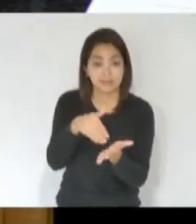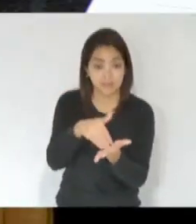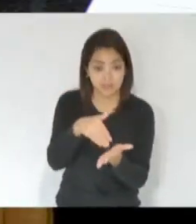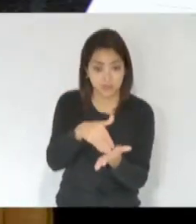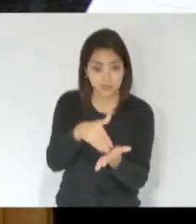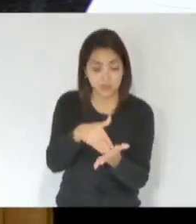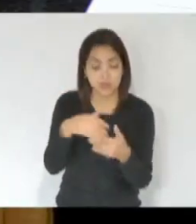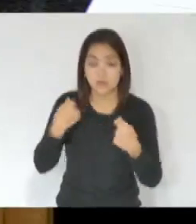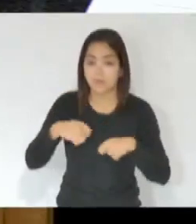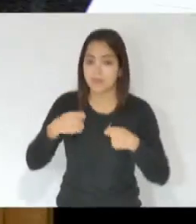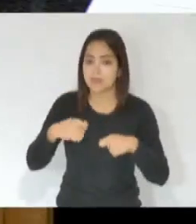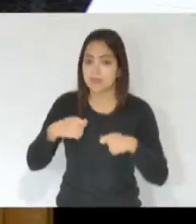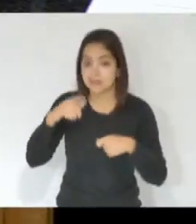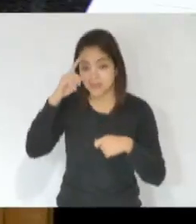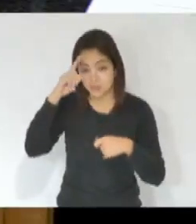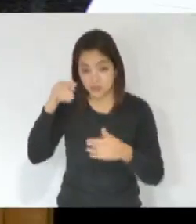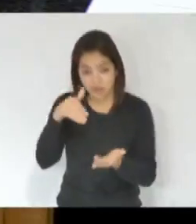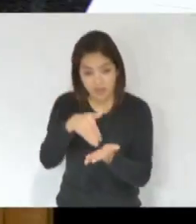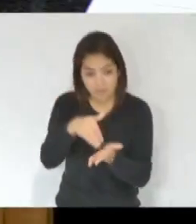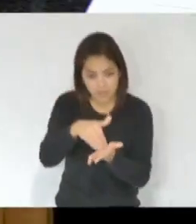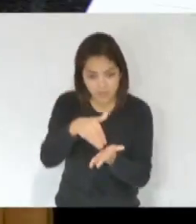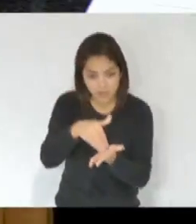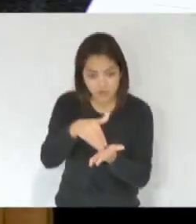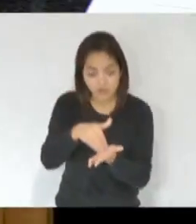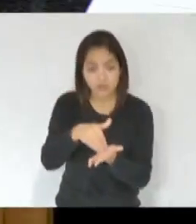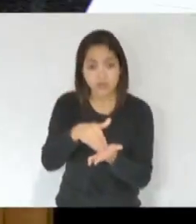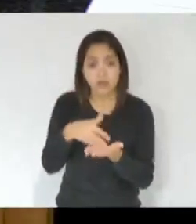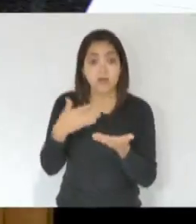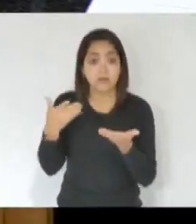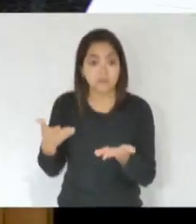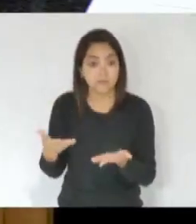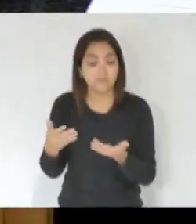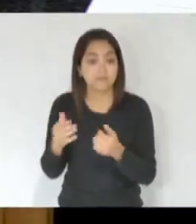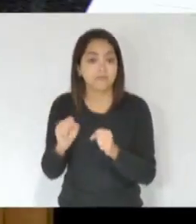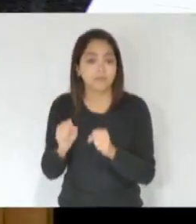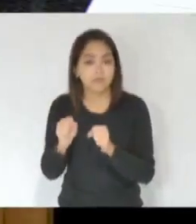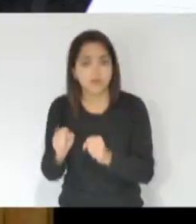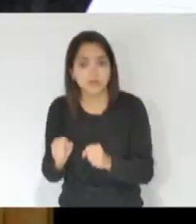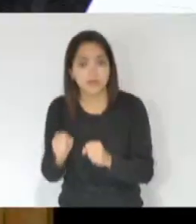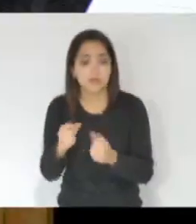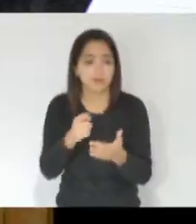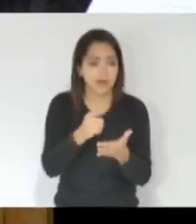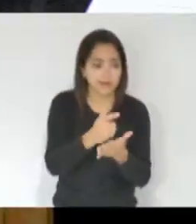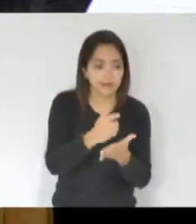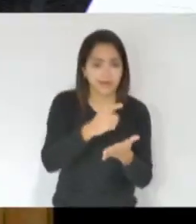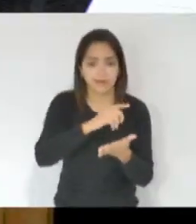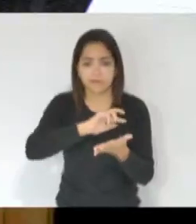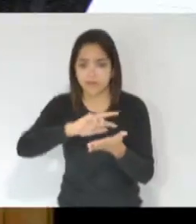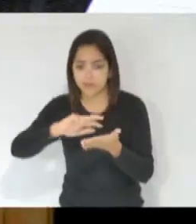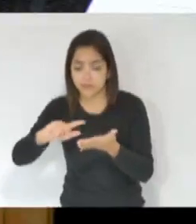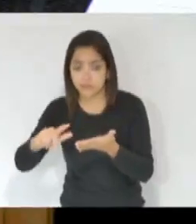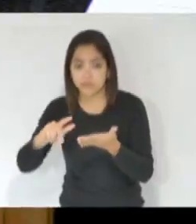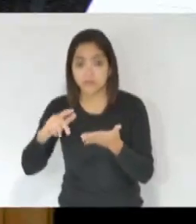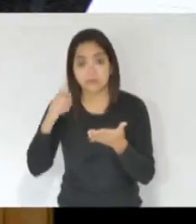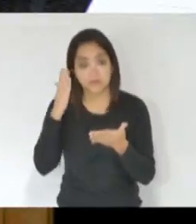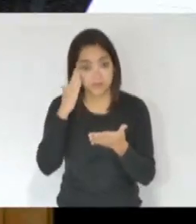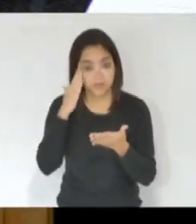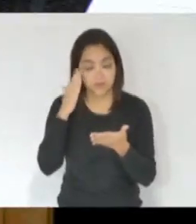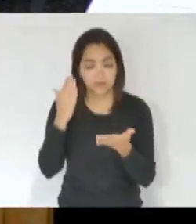ter uma data limite para poder também fazer as contas, pagar as contas, ter uma previsão. Então, dessa